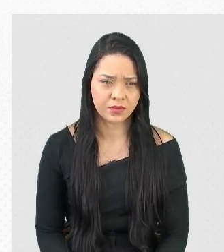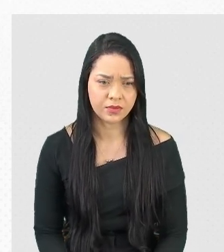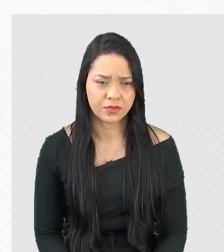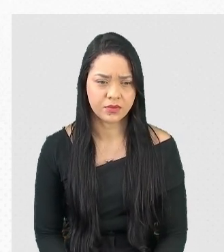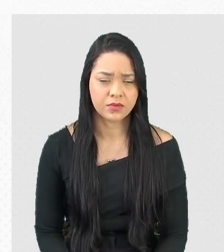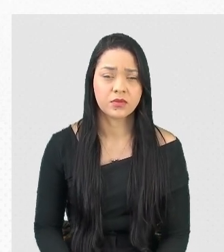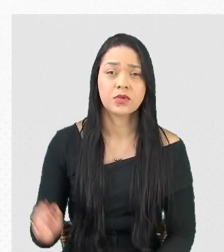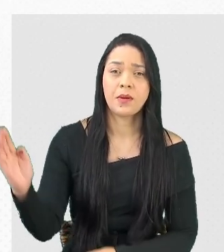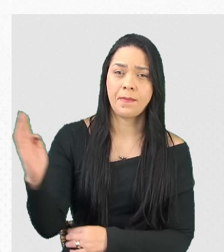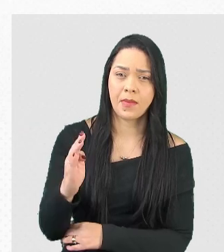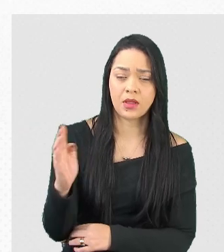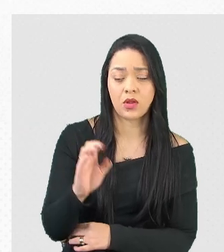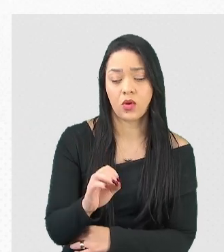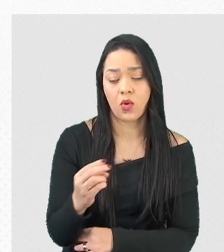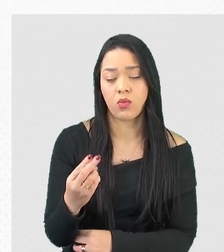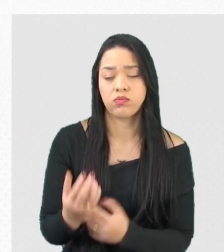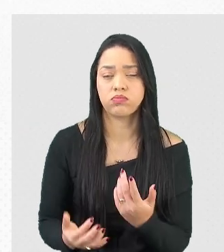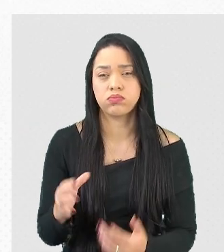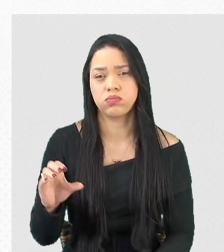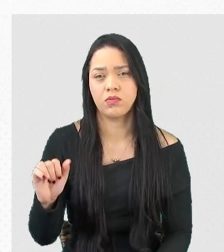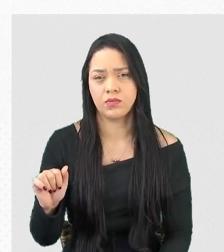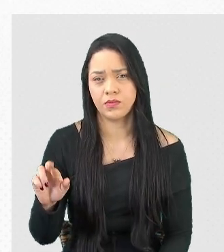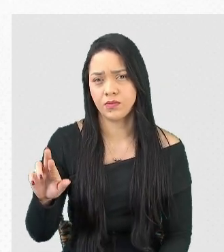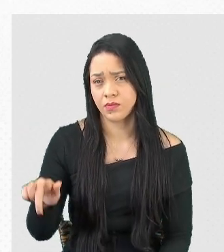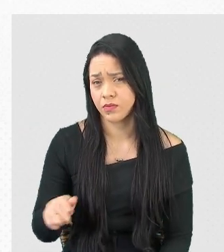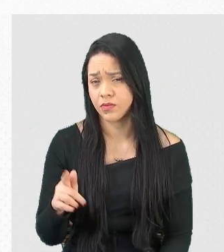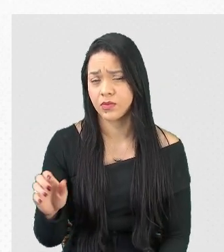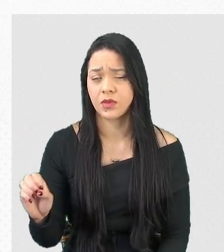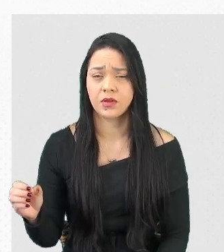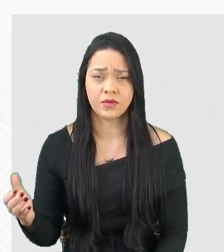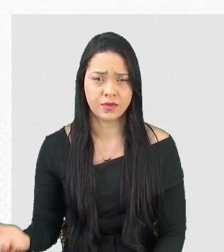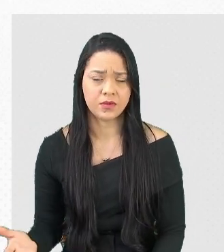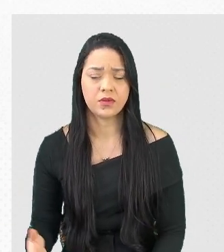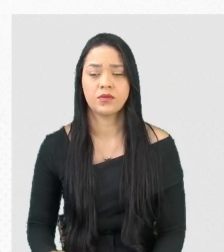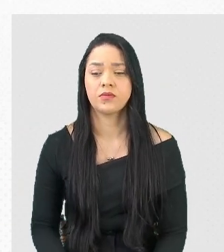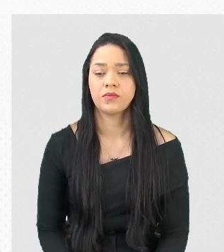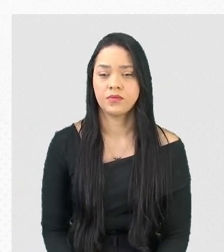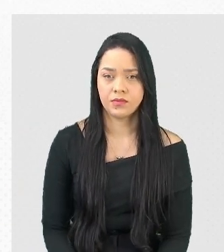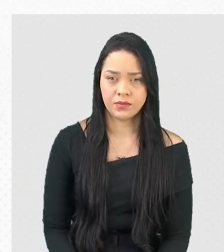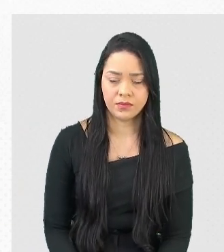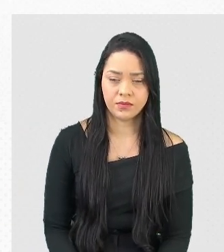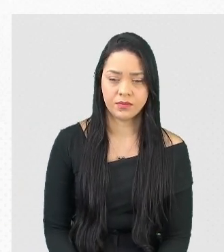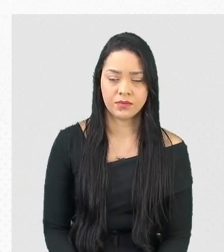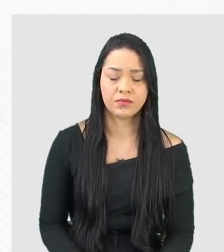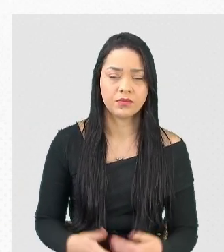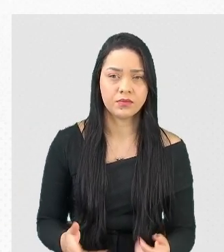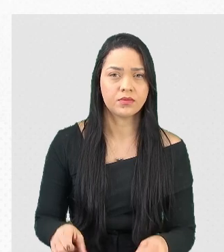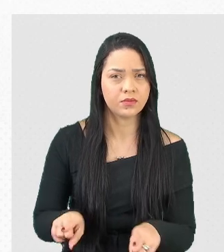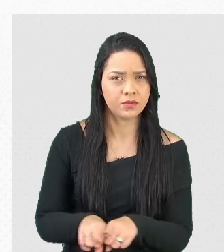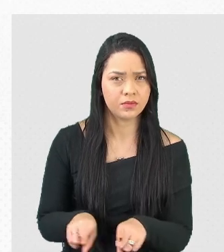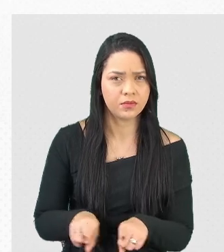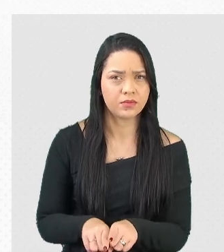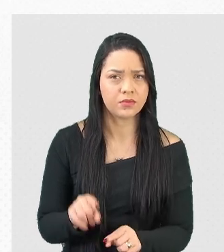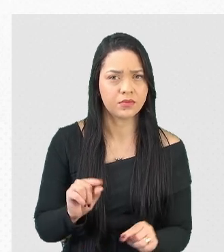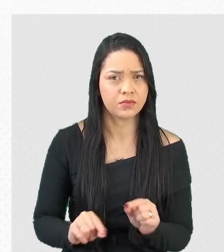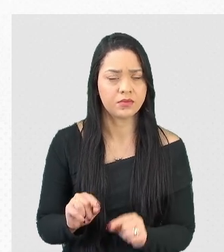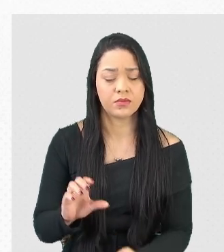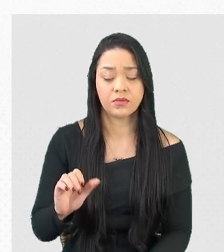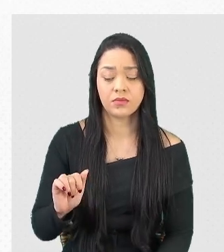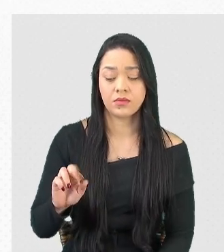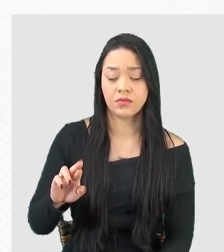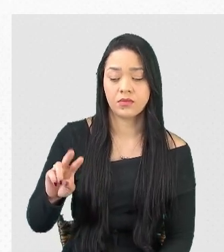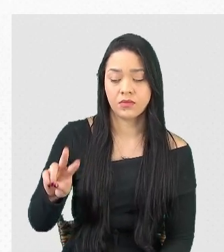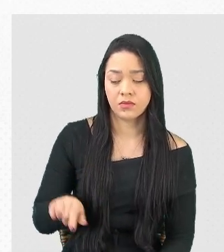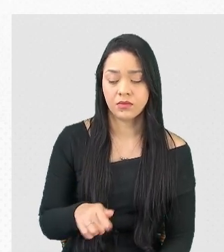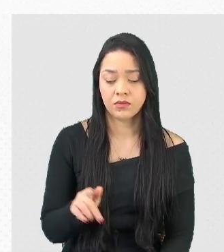madeira, né? E a combustão, seja de carvão ou de madeira, que vai produzir o fogo, que vai produzir o vapor, que faz fazer com